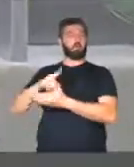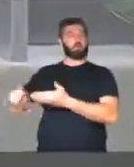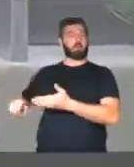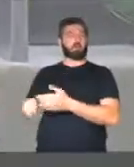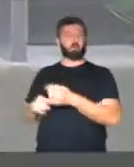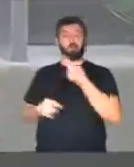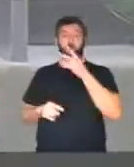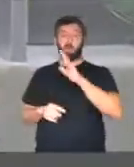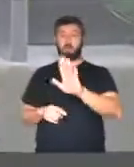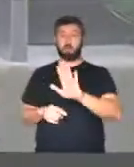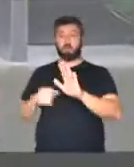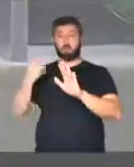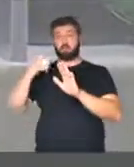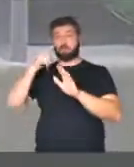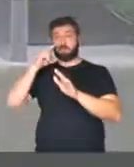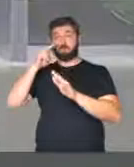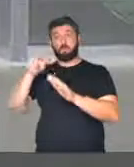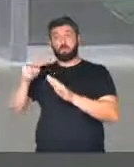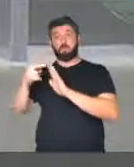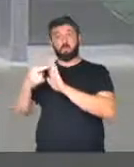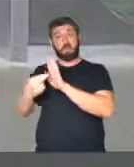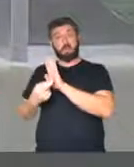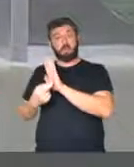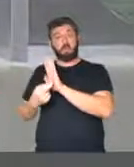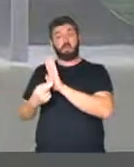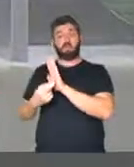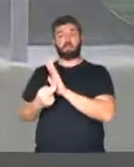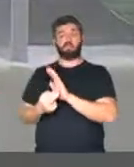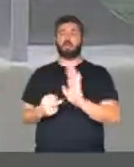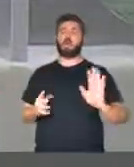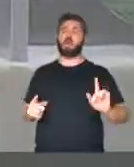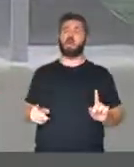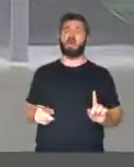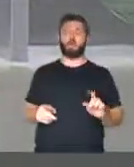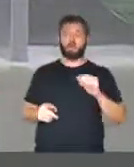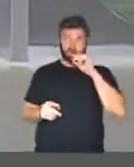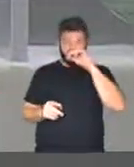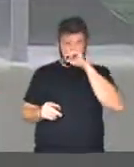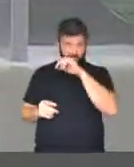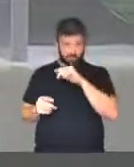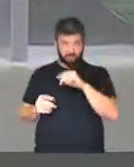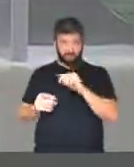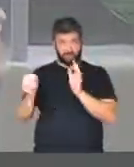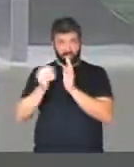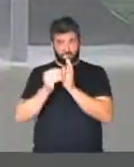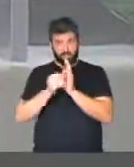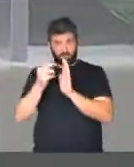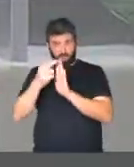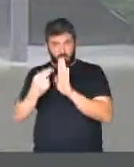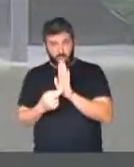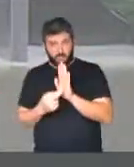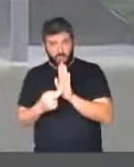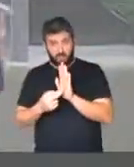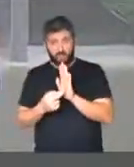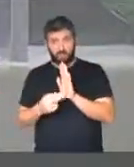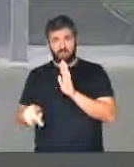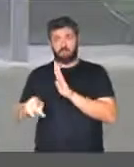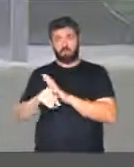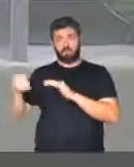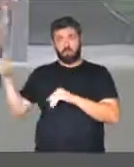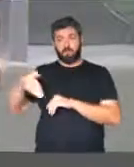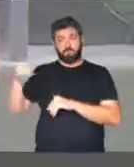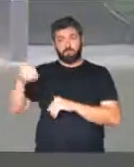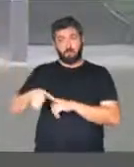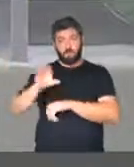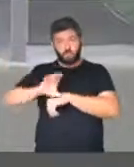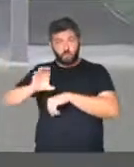olha, precisa haver uma regulamentação. Ora, a ausência de regulamentação da frequência de